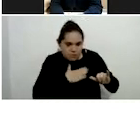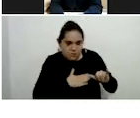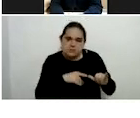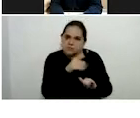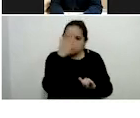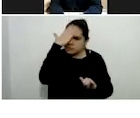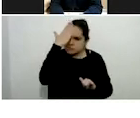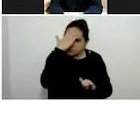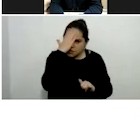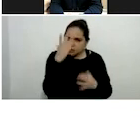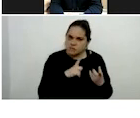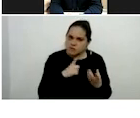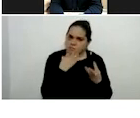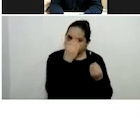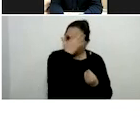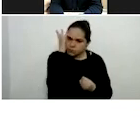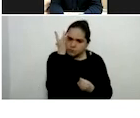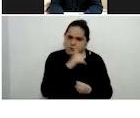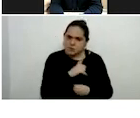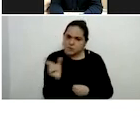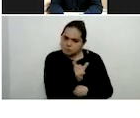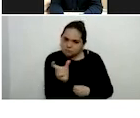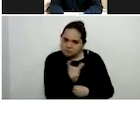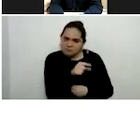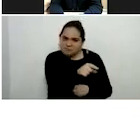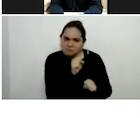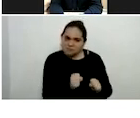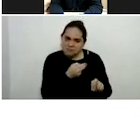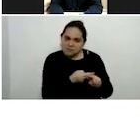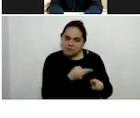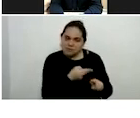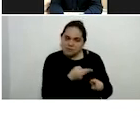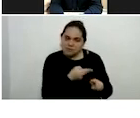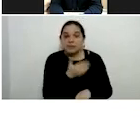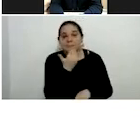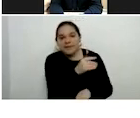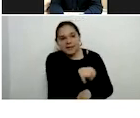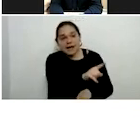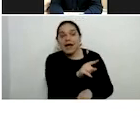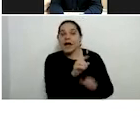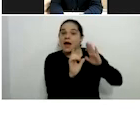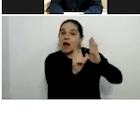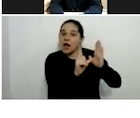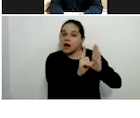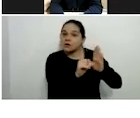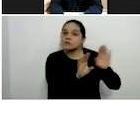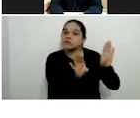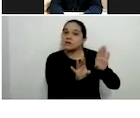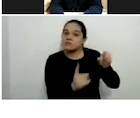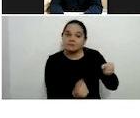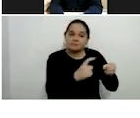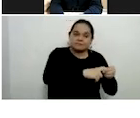bastante rotatividade ali, né, de metalúrgicos, pode indicar o estabelecimento para que ele venha a ser parte também da nossa rede de